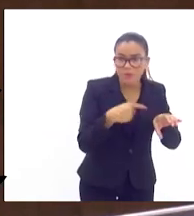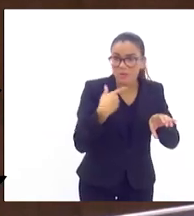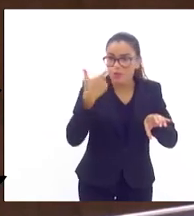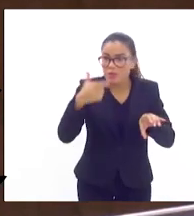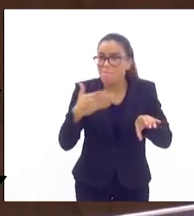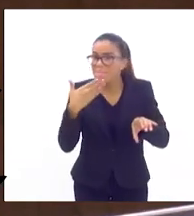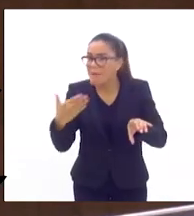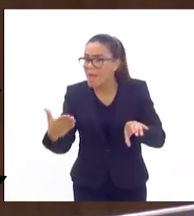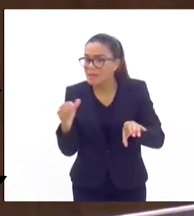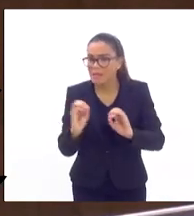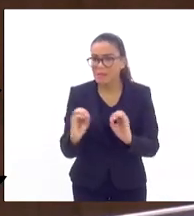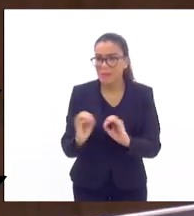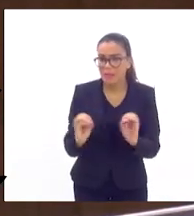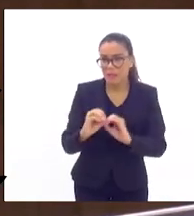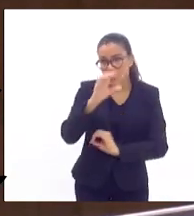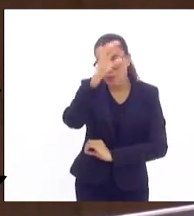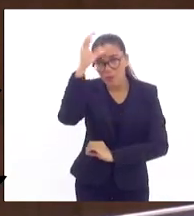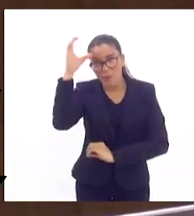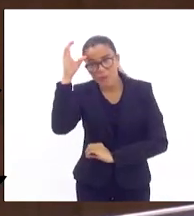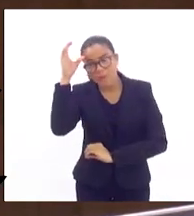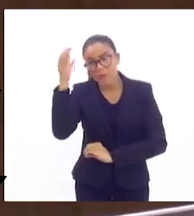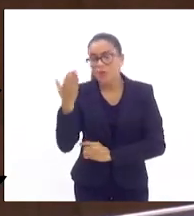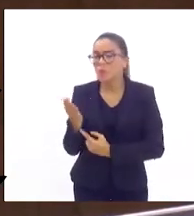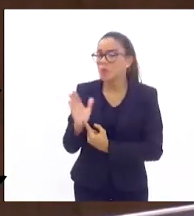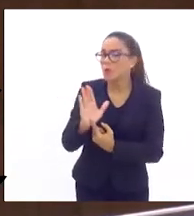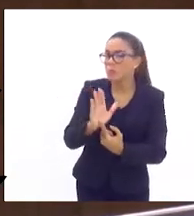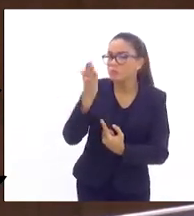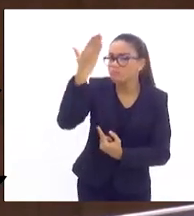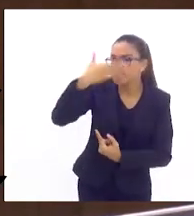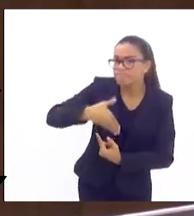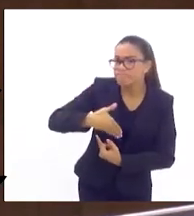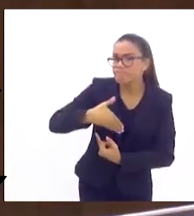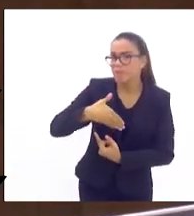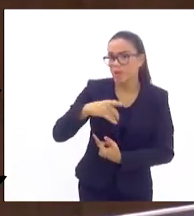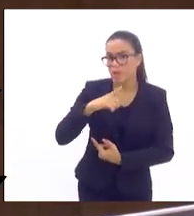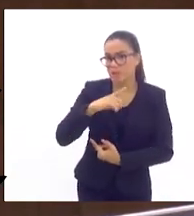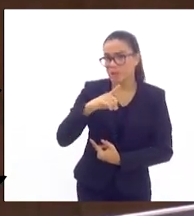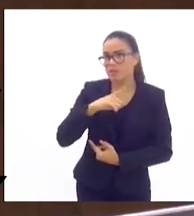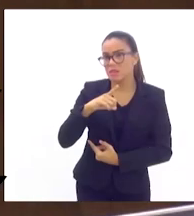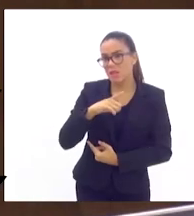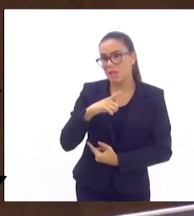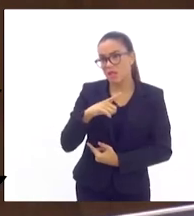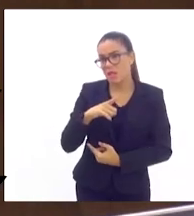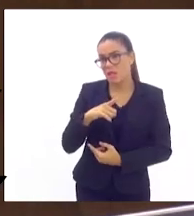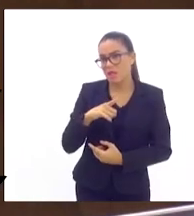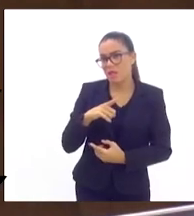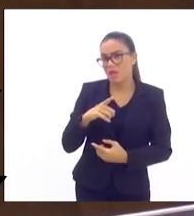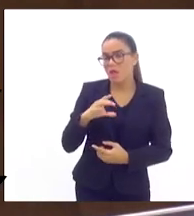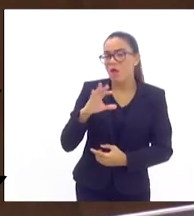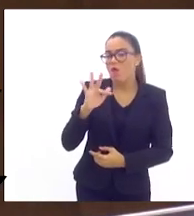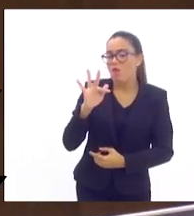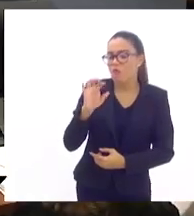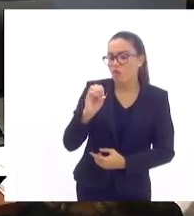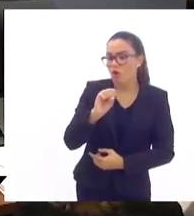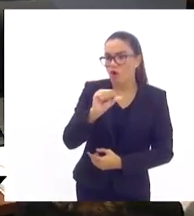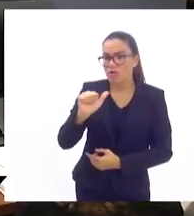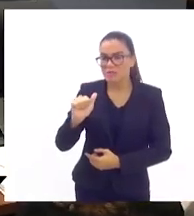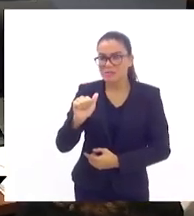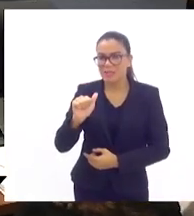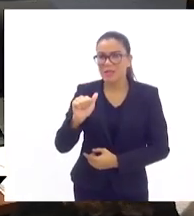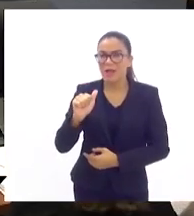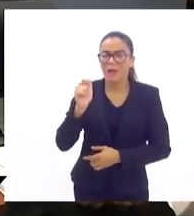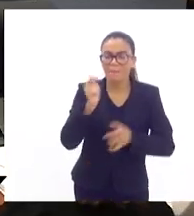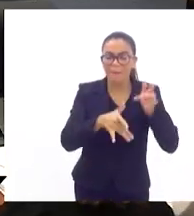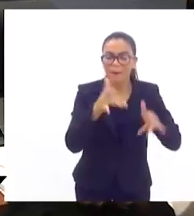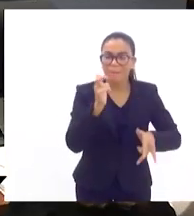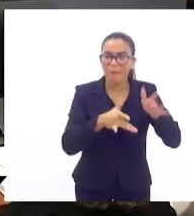a função de ou o cliente não apresentou comprovação de ter o dispositivo de fossa e filtro. Senhor presidente, me ajuda a resolver